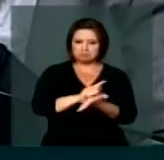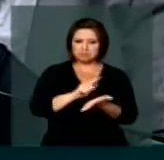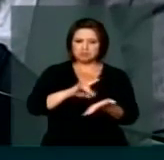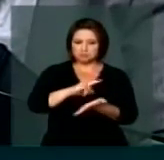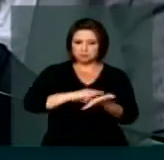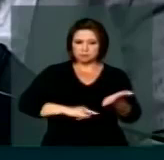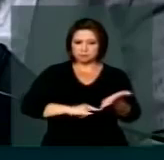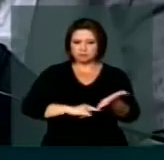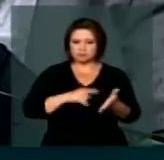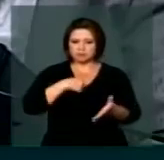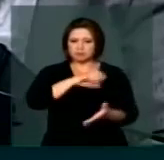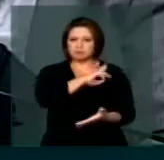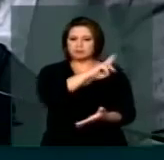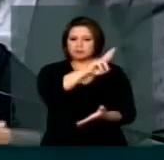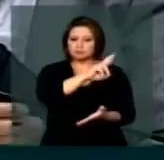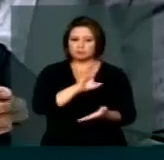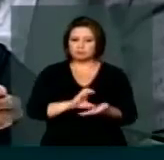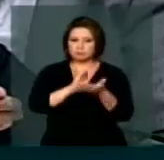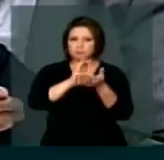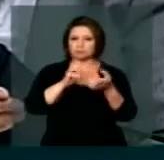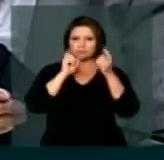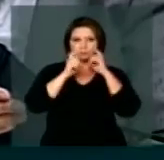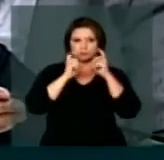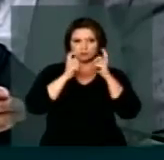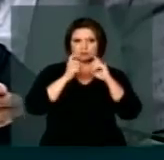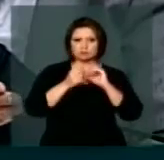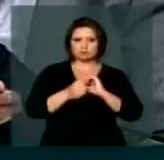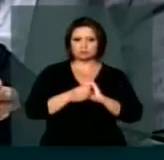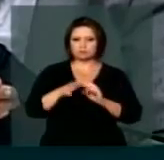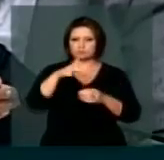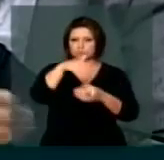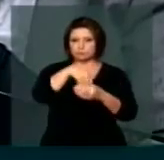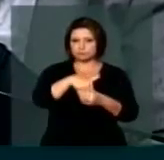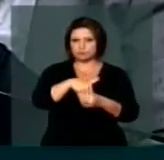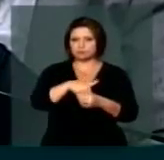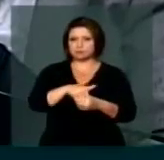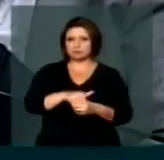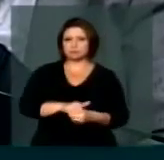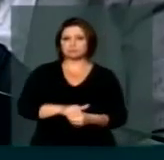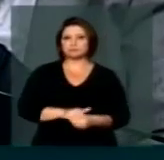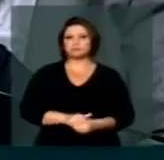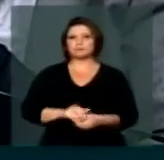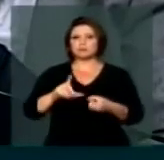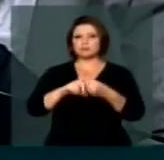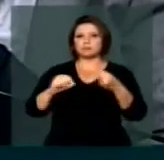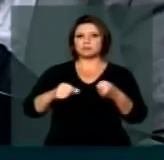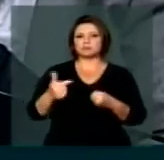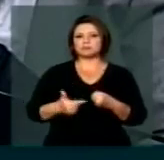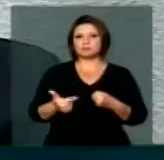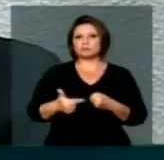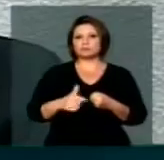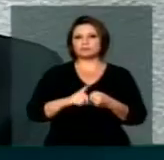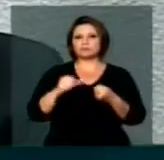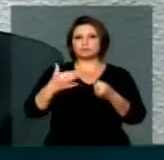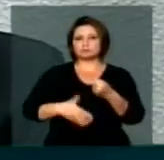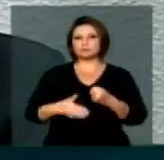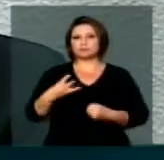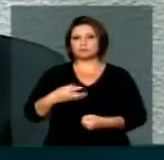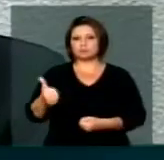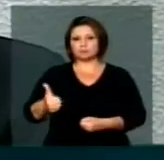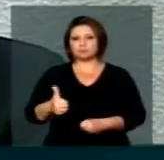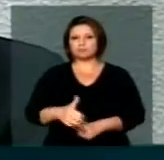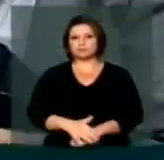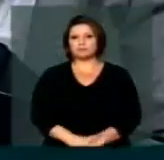Era de responsabilidade do Conselho de Administração votar em base ao parágrafo 2º do artigo 31? Se o